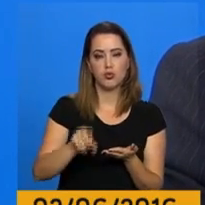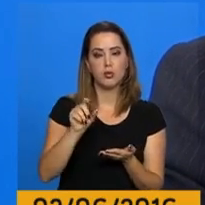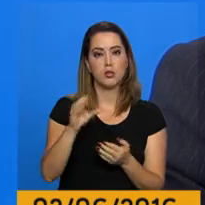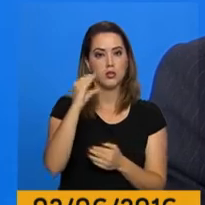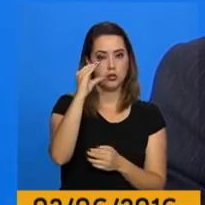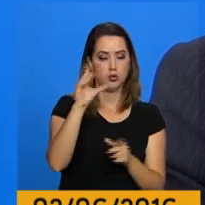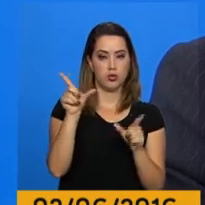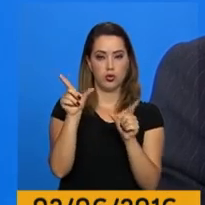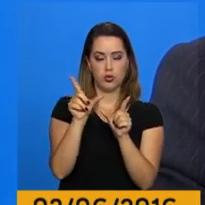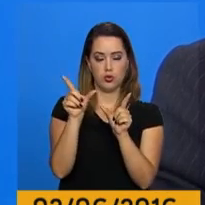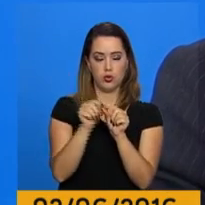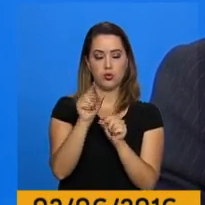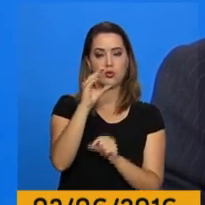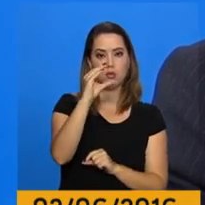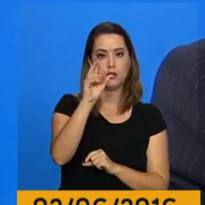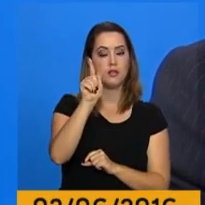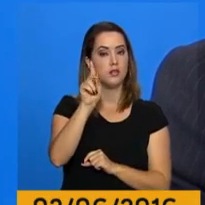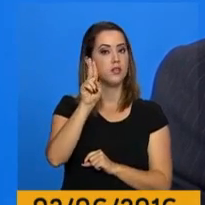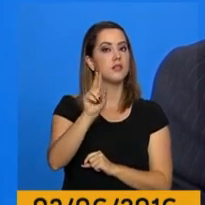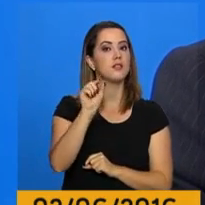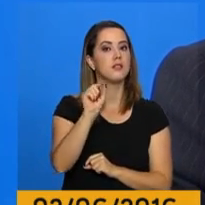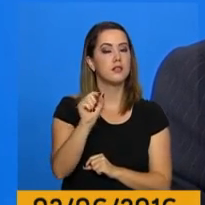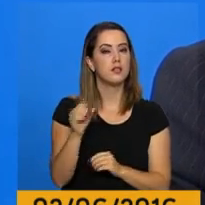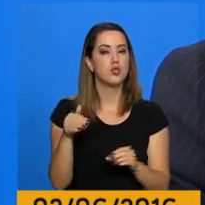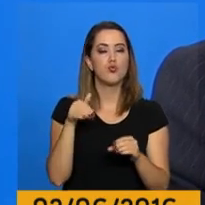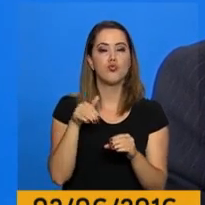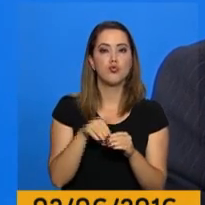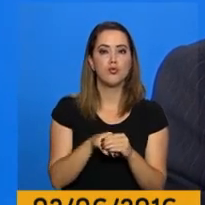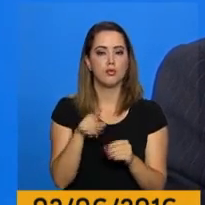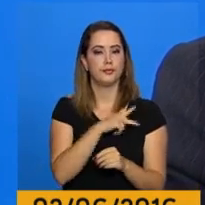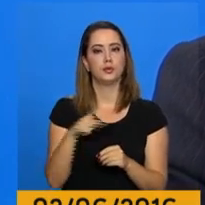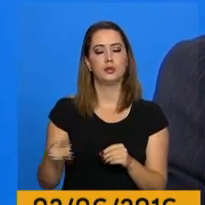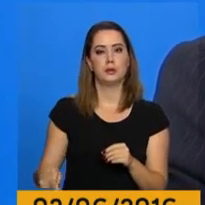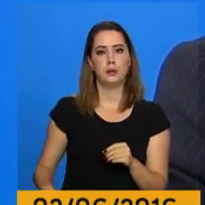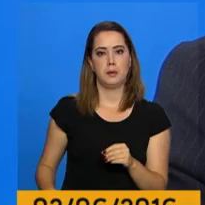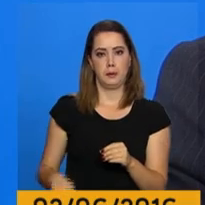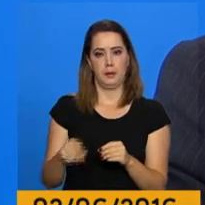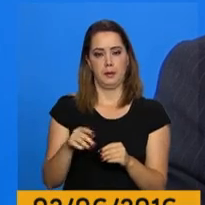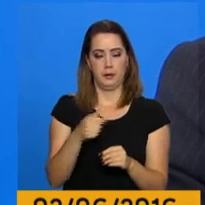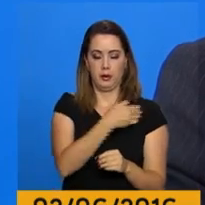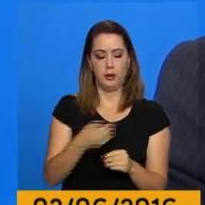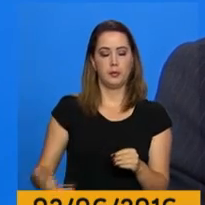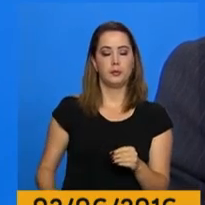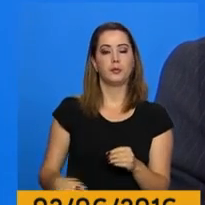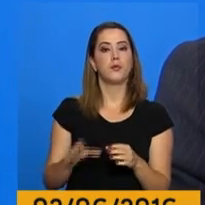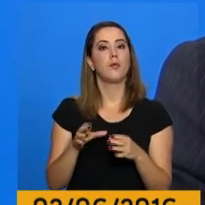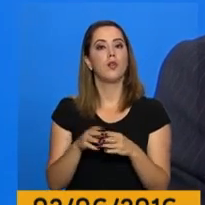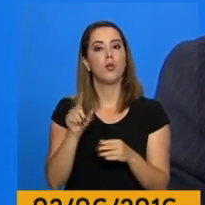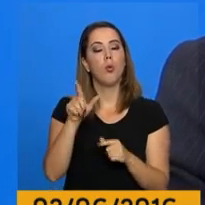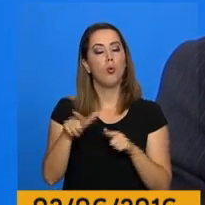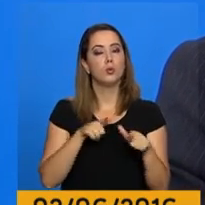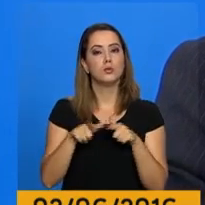da dependência da presidência da República. E assim ter mais espaço, insisto no argumento, espaço de atuação. O trabalho será